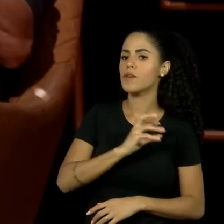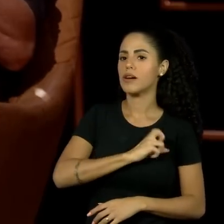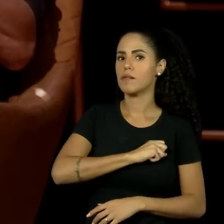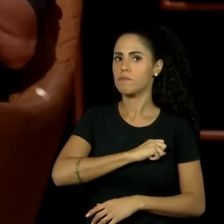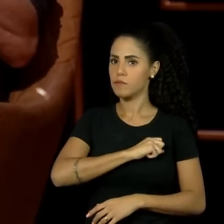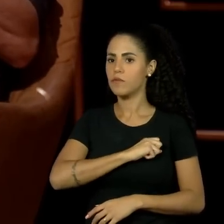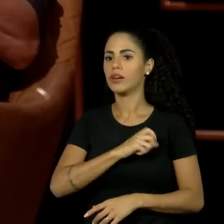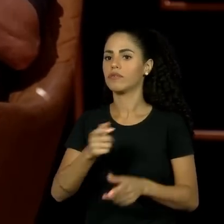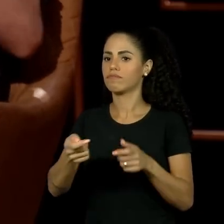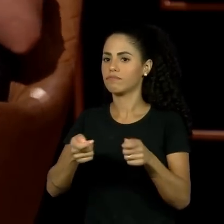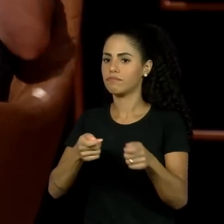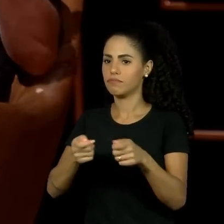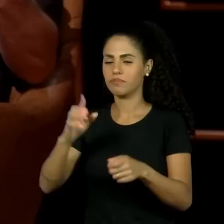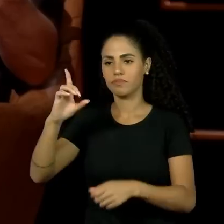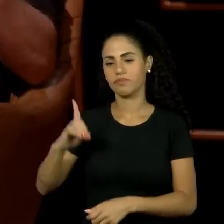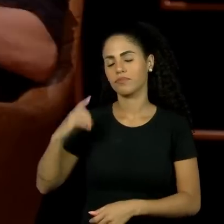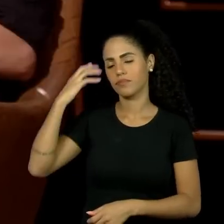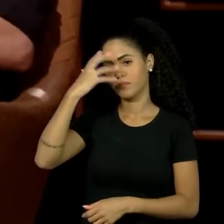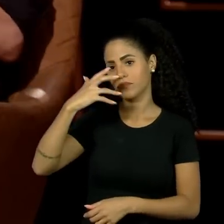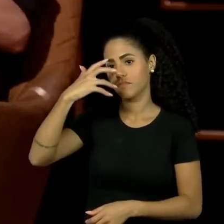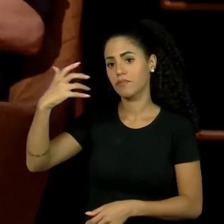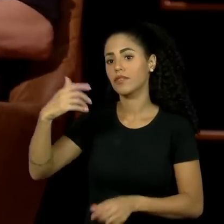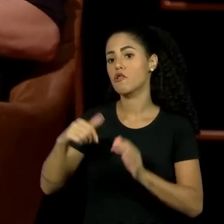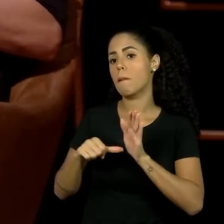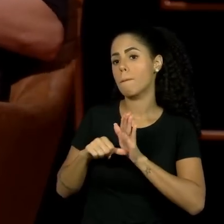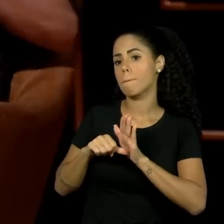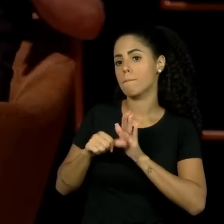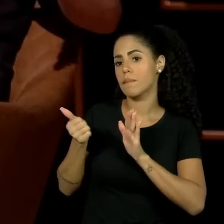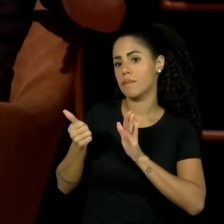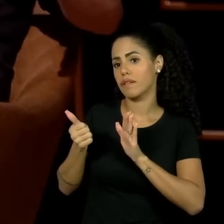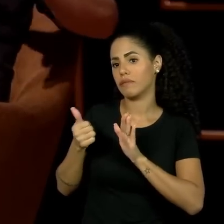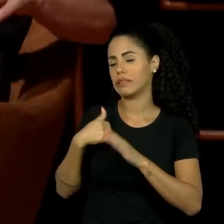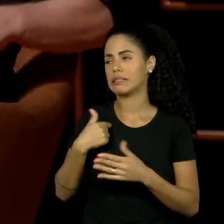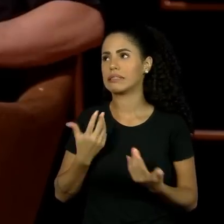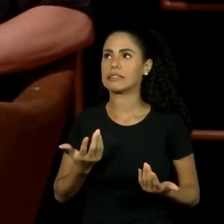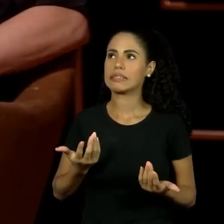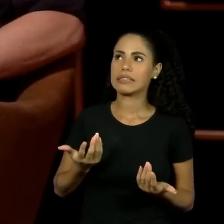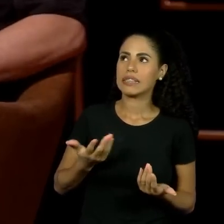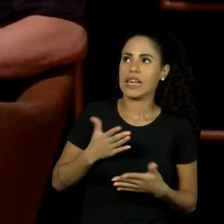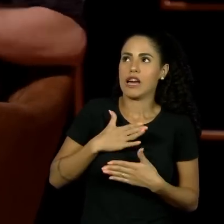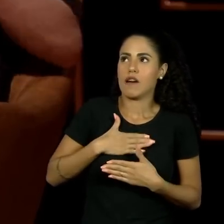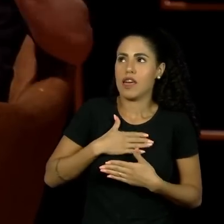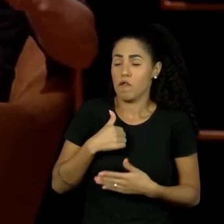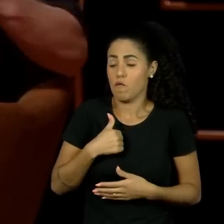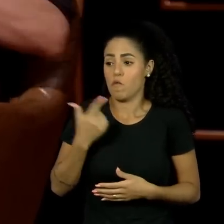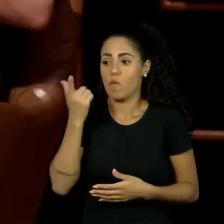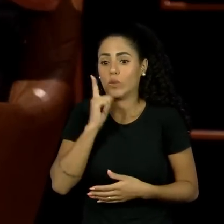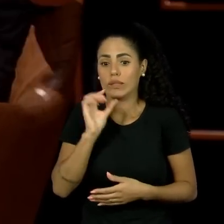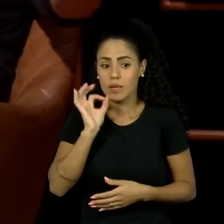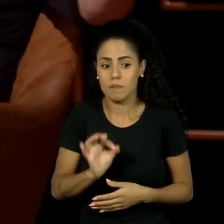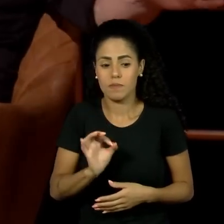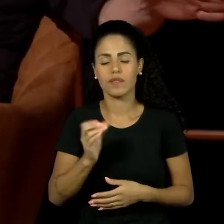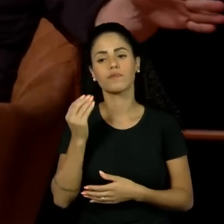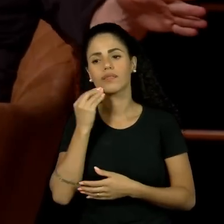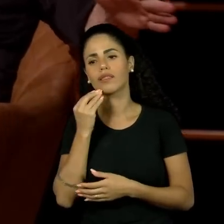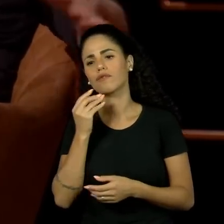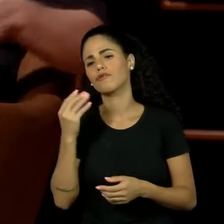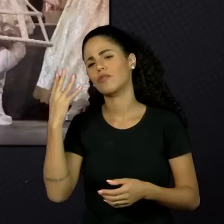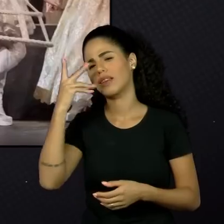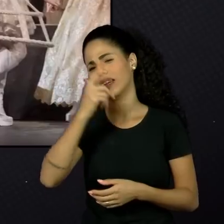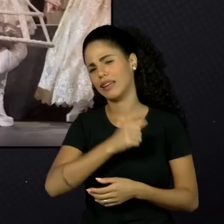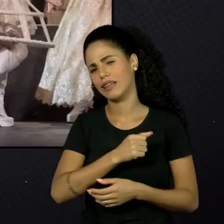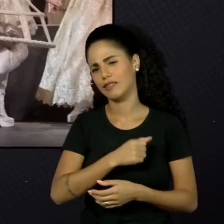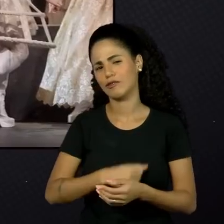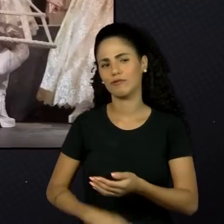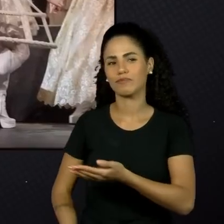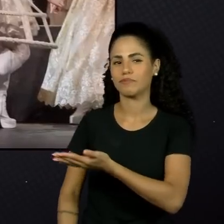um musical pela primeira vez. Falei, meu Deus, será que eu vou saber fazer um musical? Dirigi, ficou lindo, Romeu e